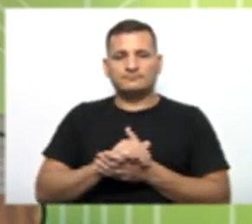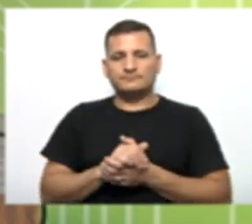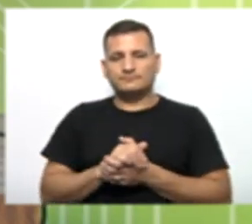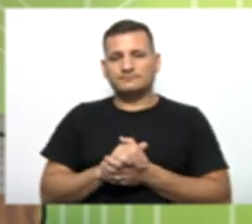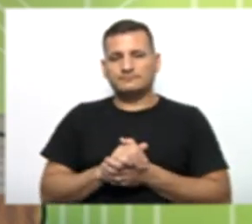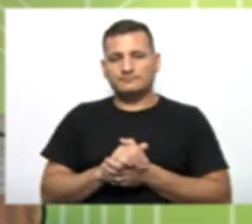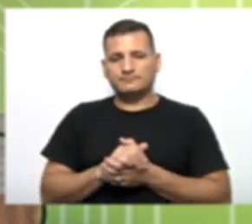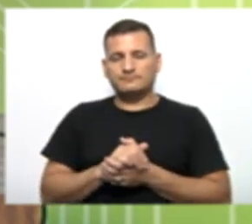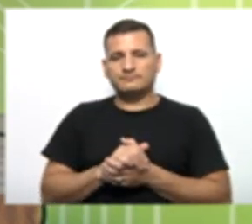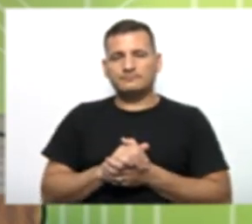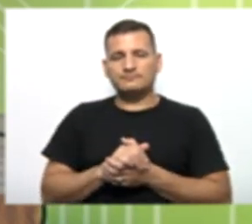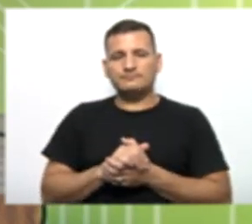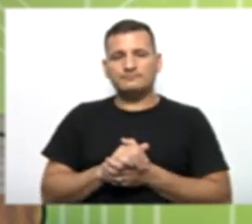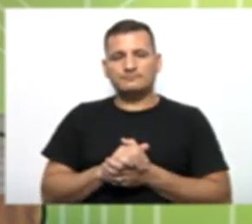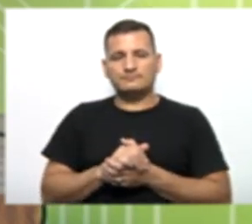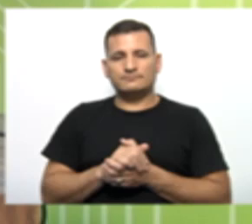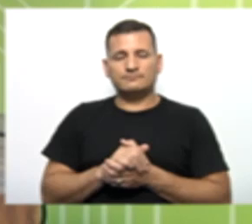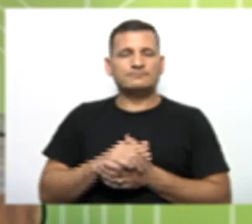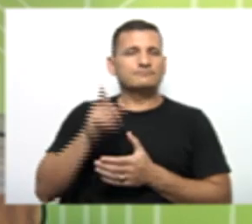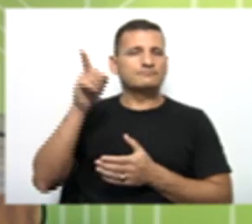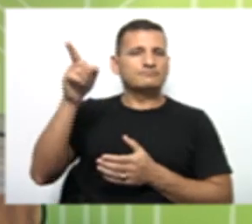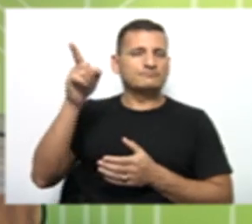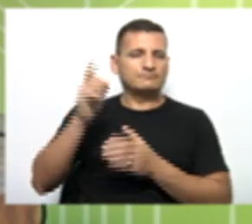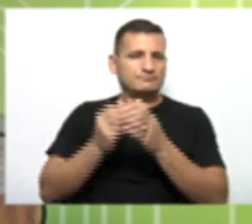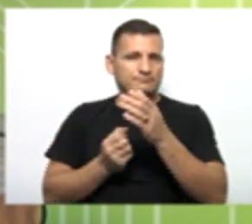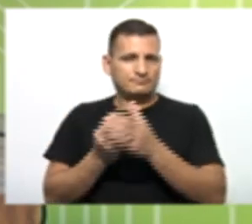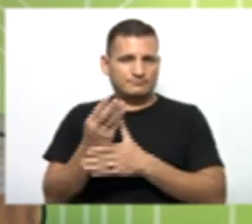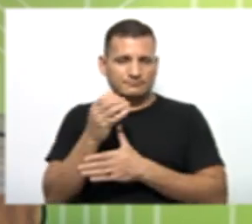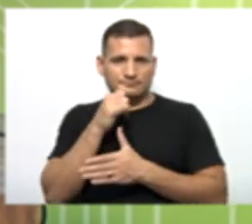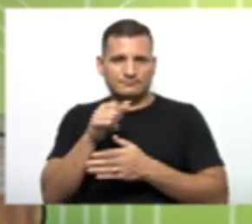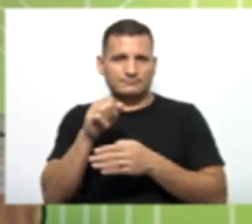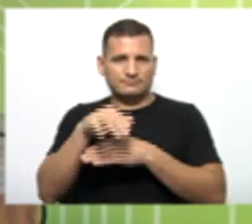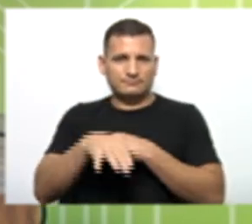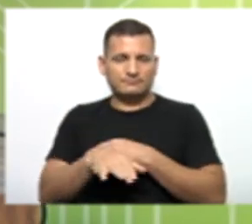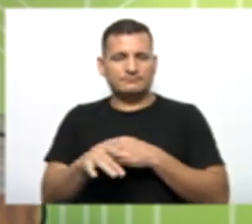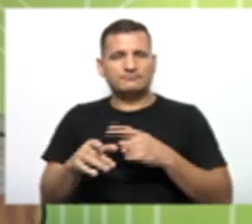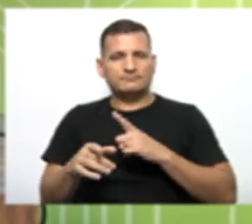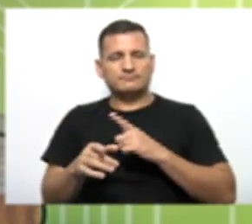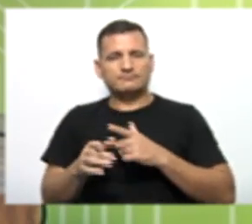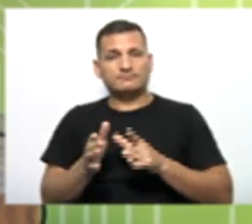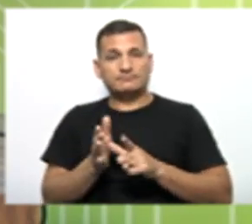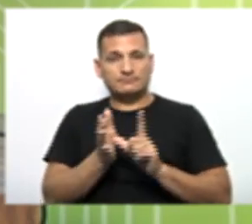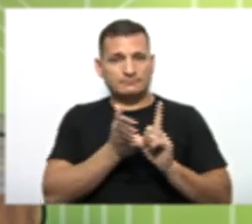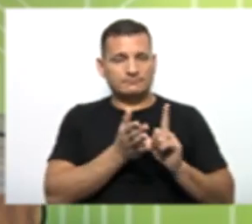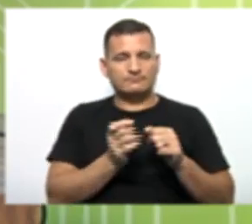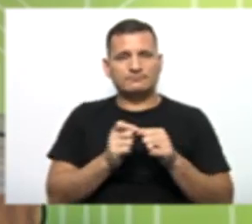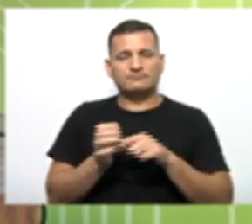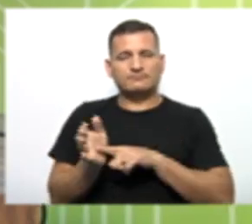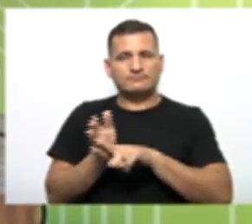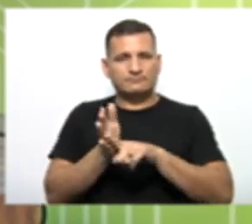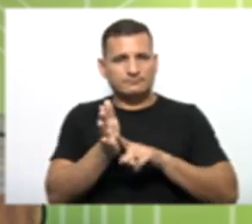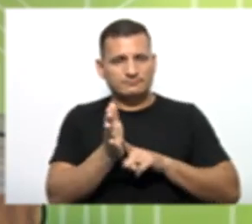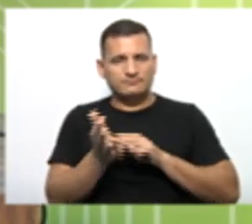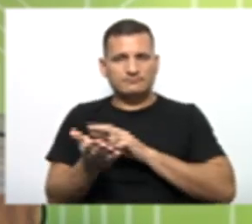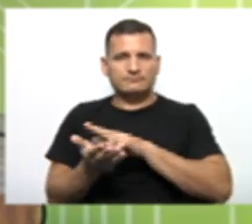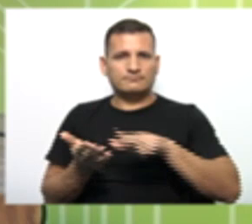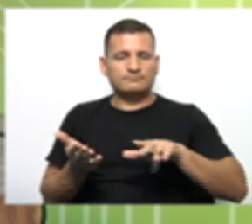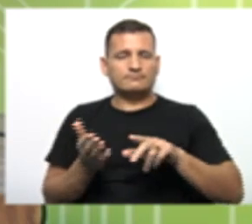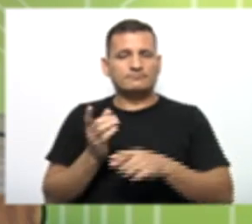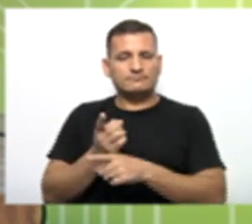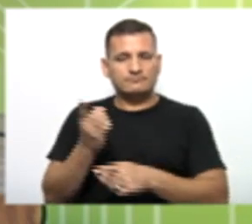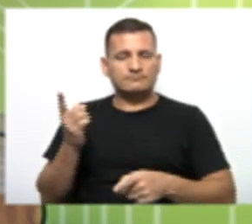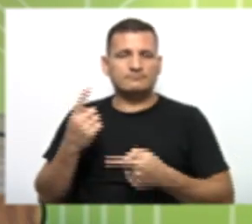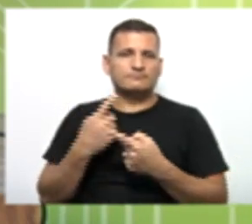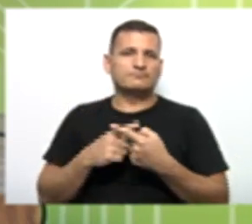que para que ela pudesse ser instalada, foram feitas várias pesquisas, identificando quais os peixes que haviam no